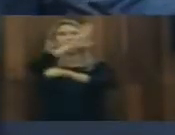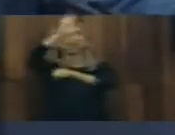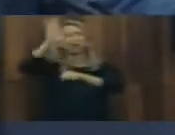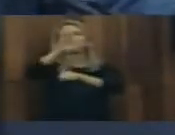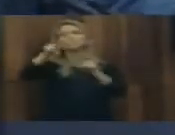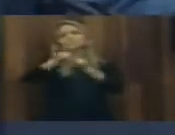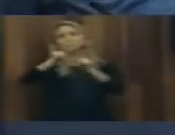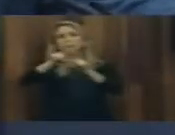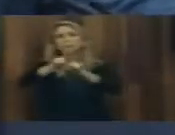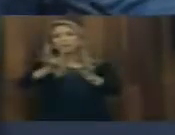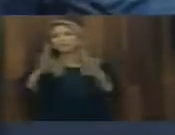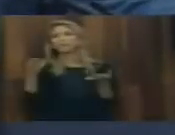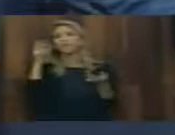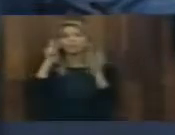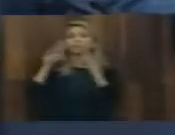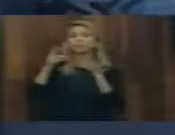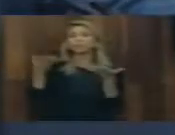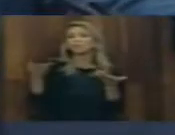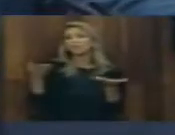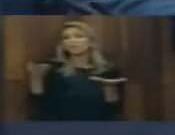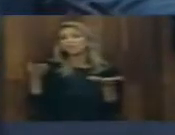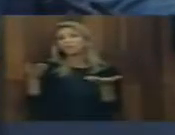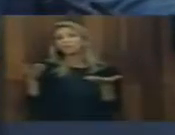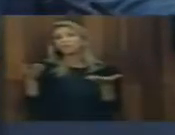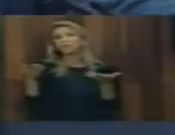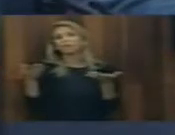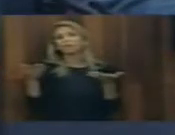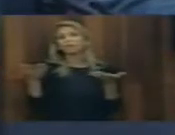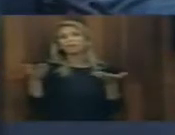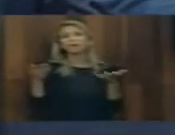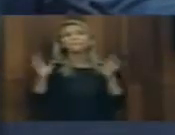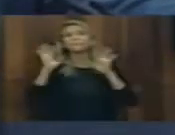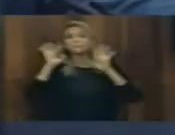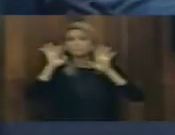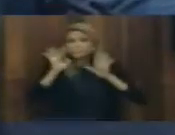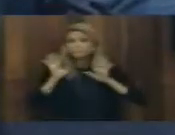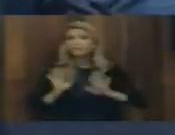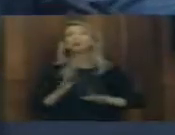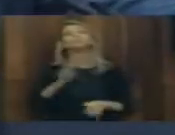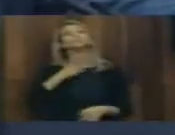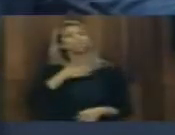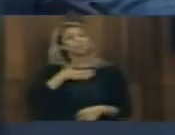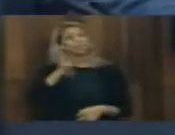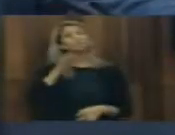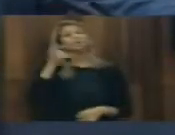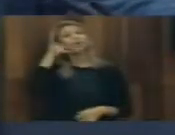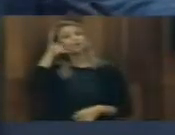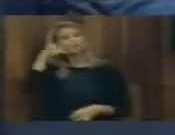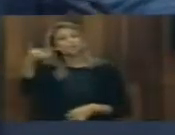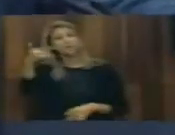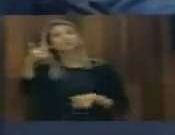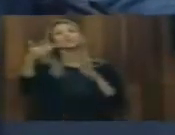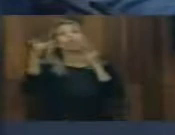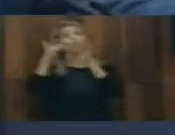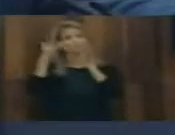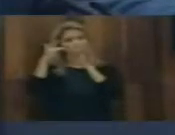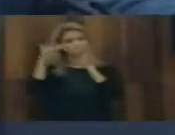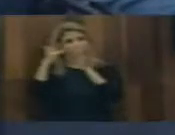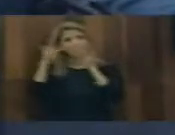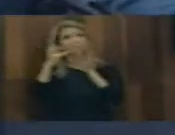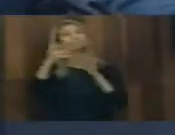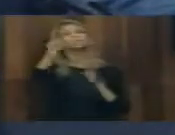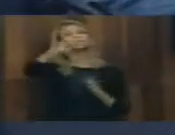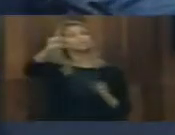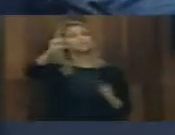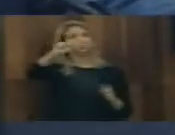Santa Catarina, e nada, também vetaram. Mas eu já entrei em contato com o sindicato de vocês, ele vai me